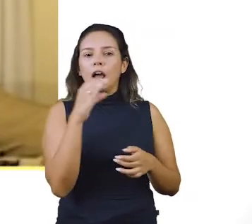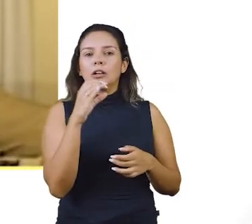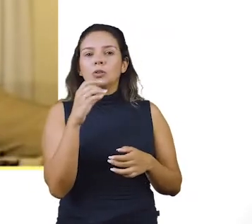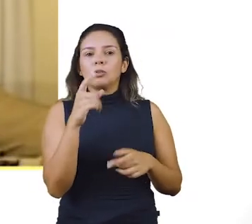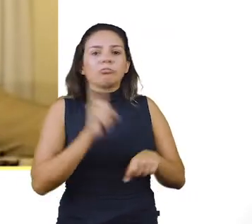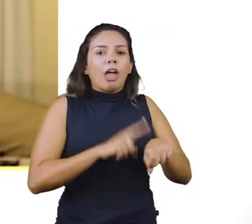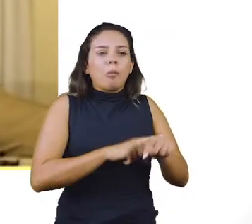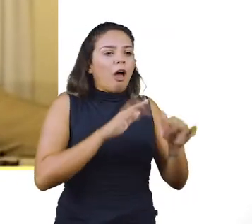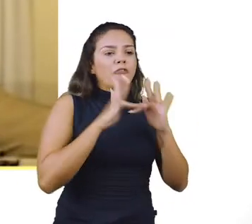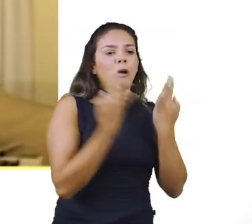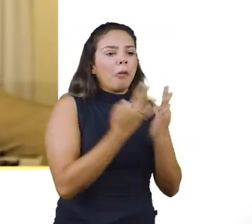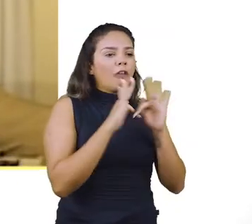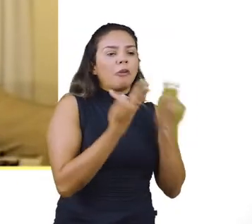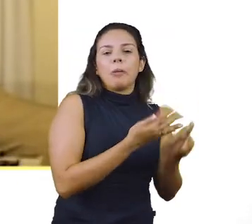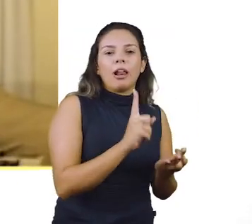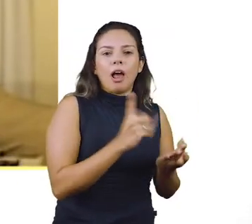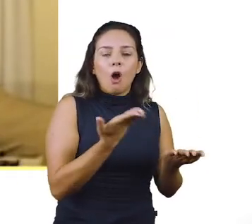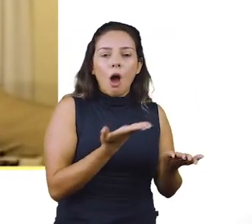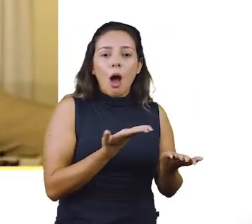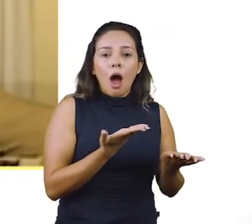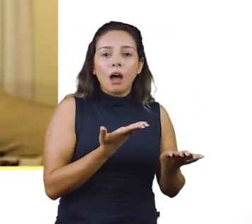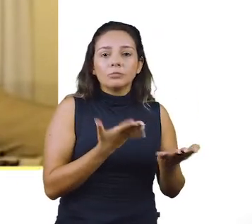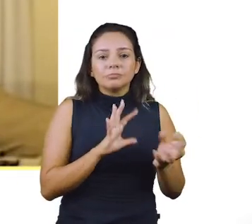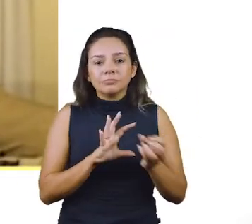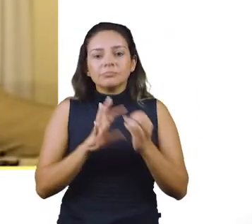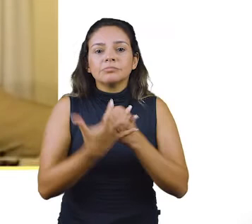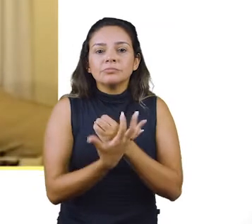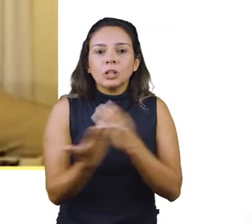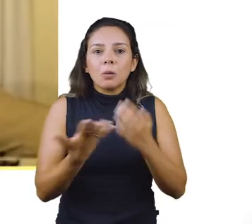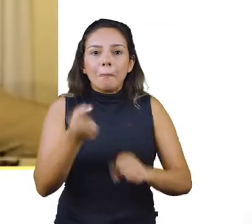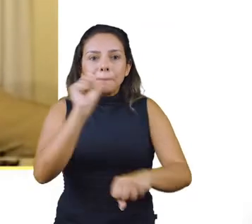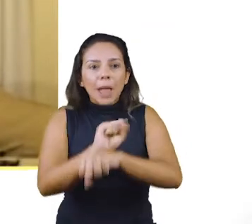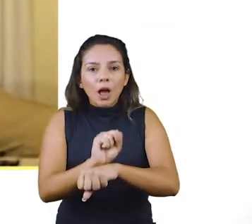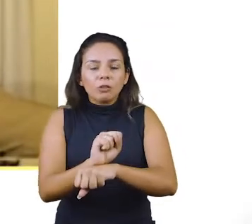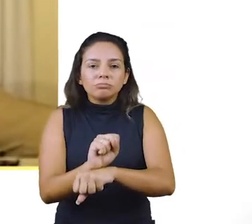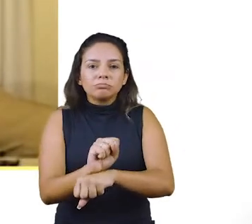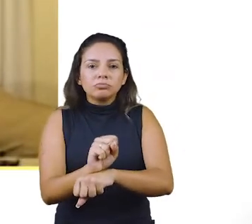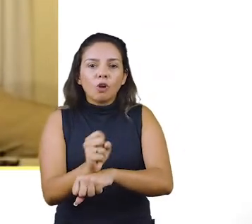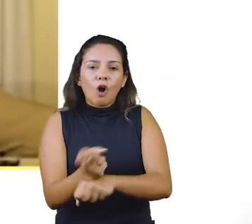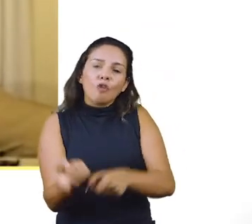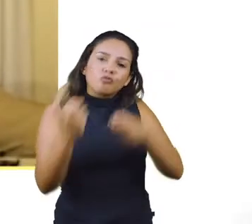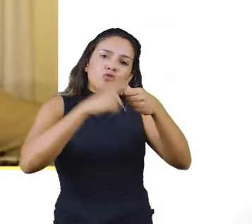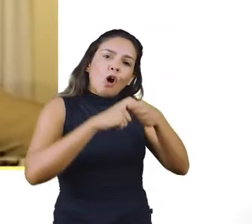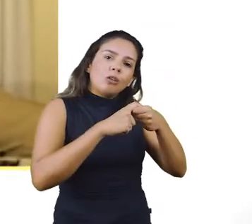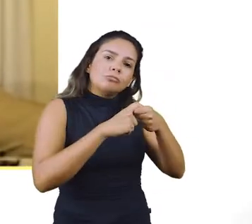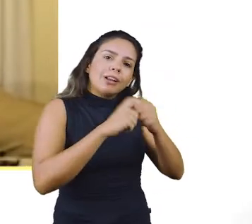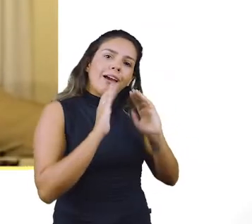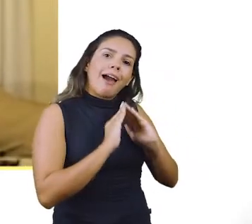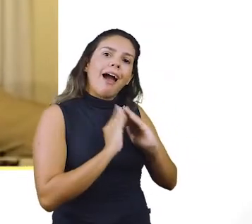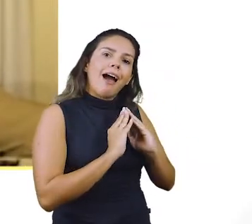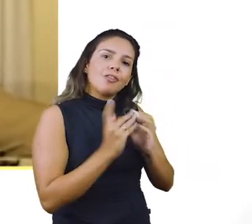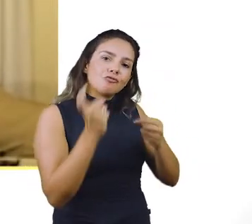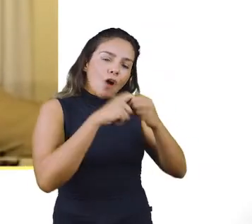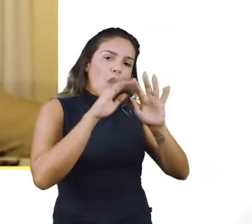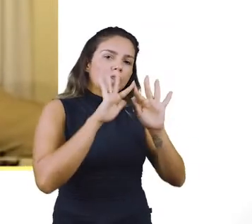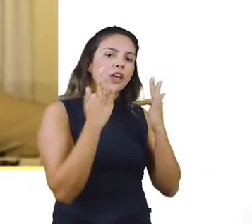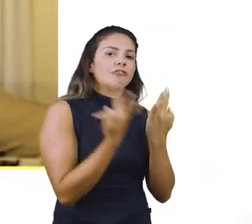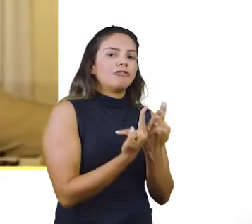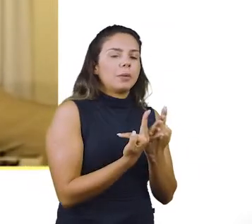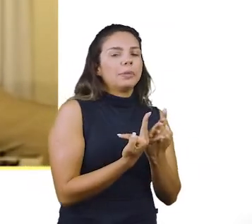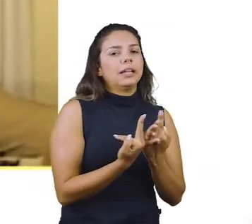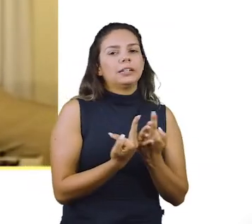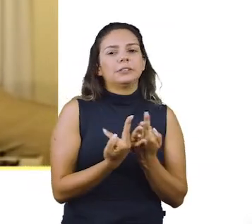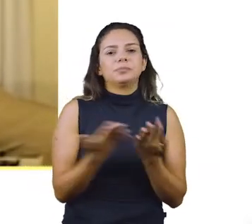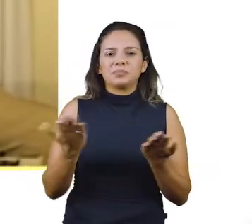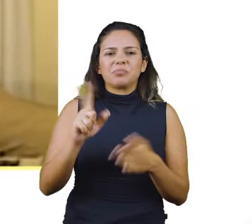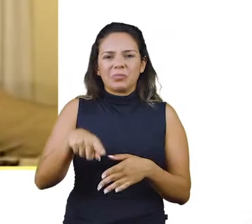família. Eu acho que esse outro lado dessa tragédia, eu acho que o nome, que o Carlos falou, é esse mesmo, é tragédia, o nome está certo, é